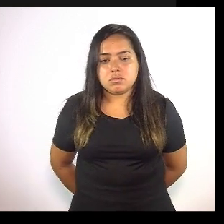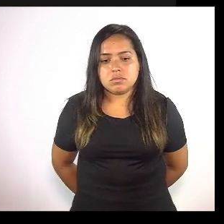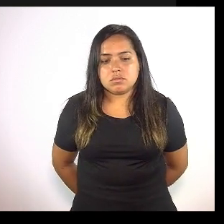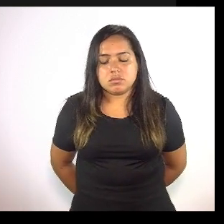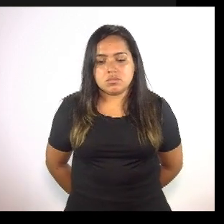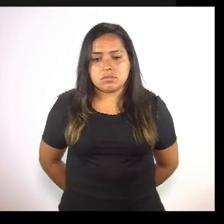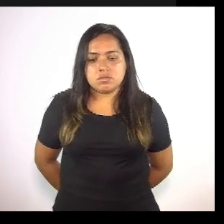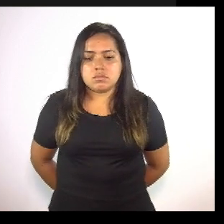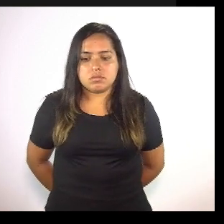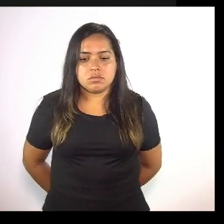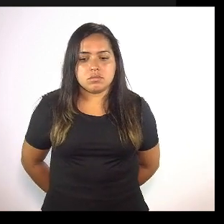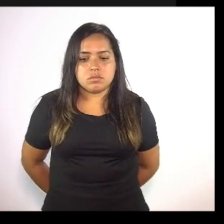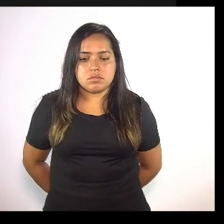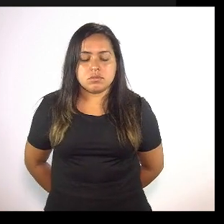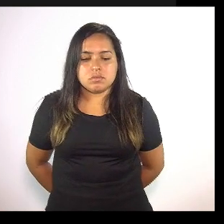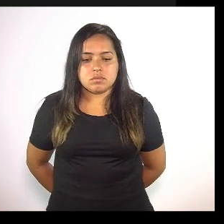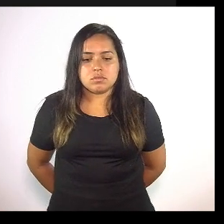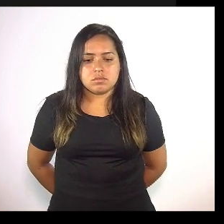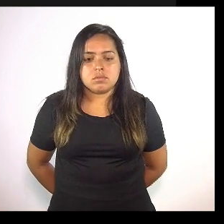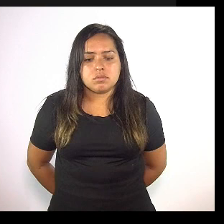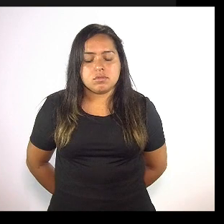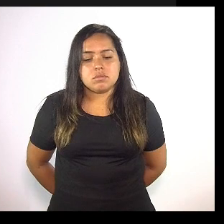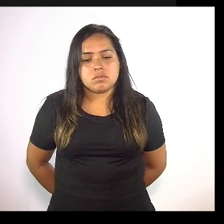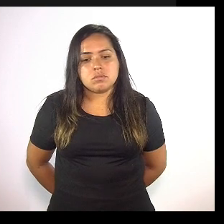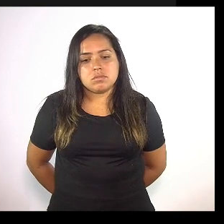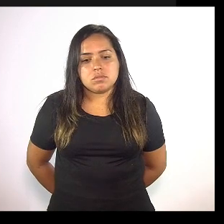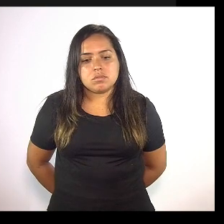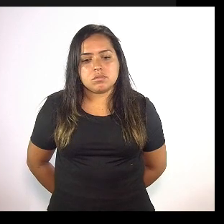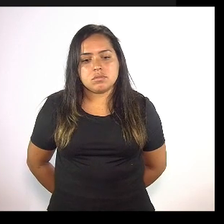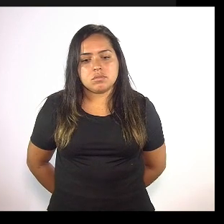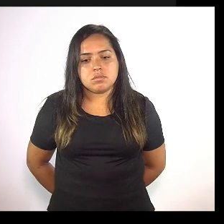A gente está com um pequeno probleminha aqui. Ah.